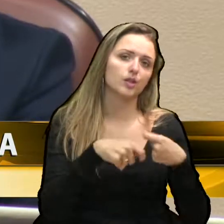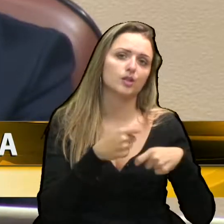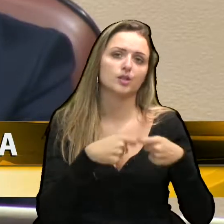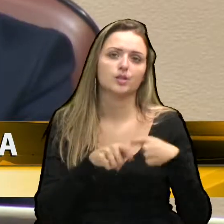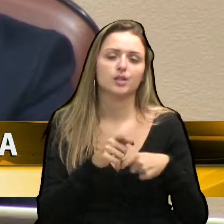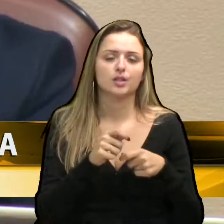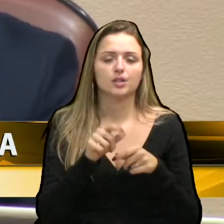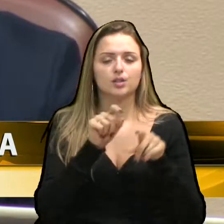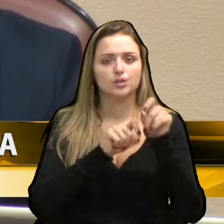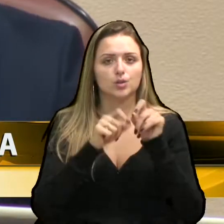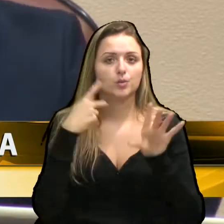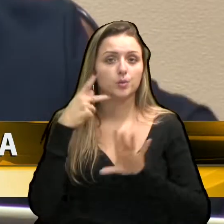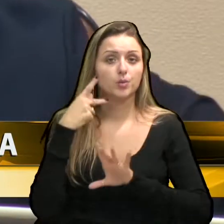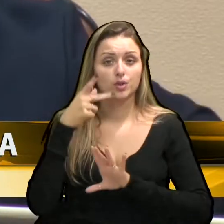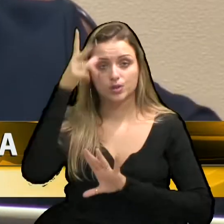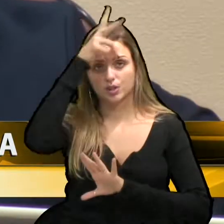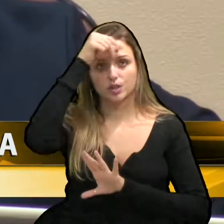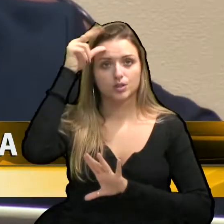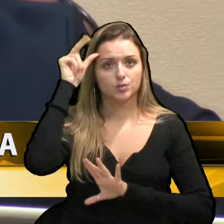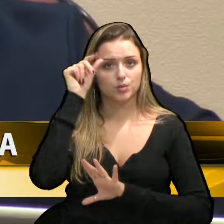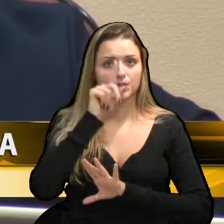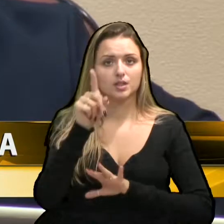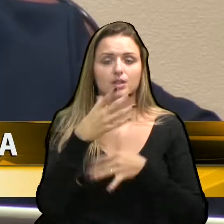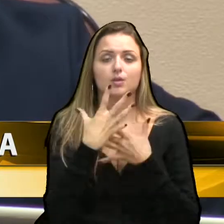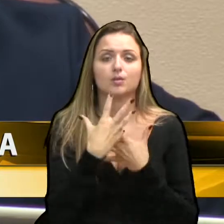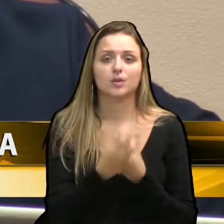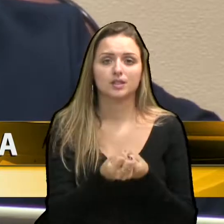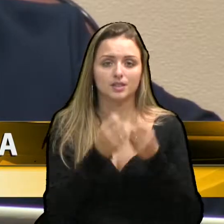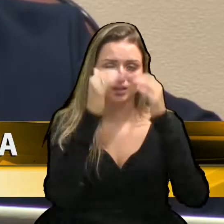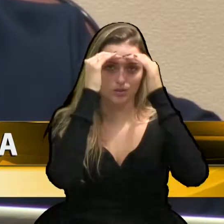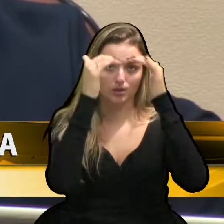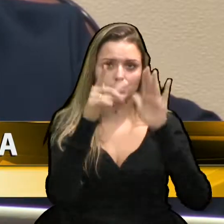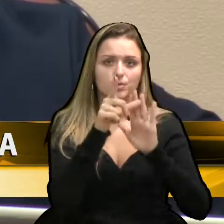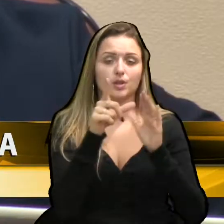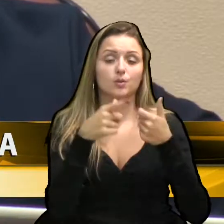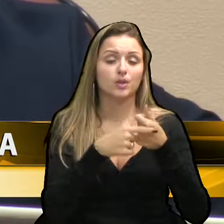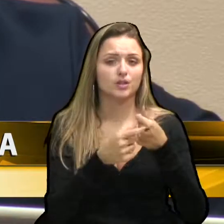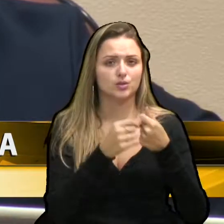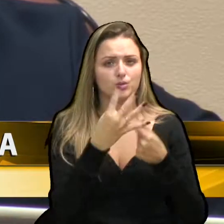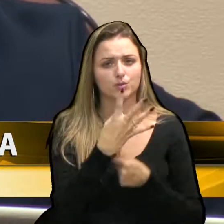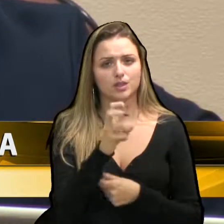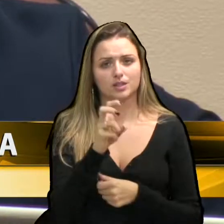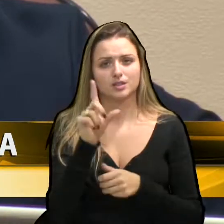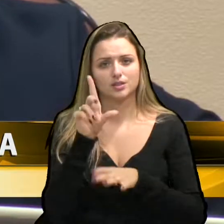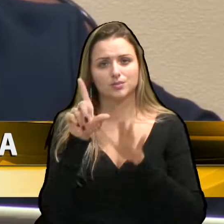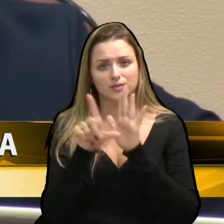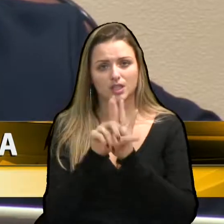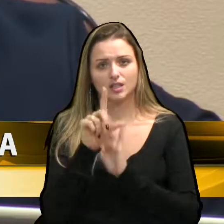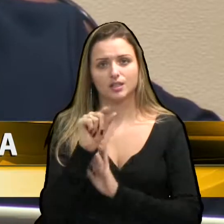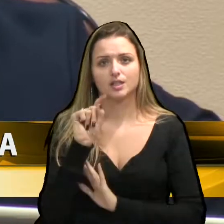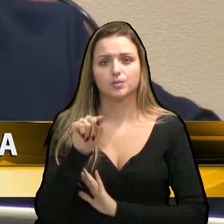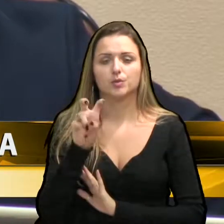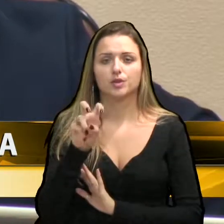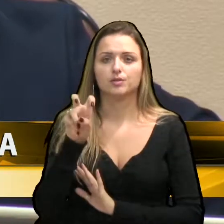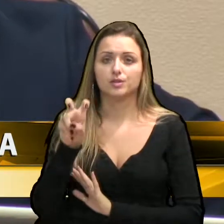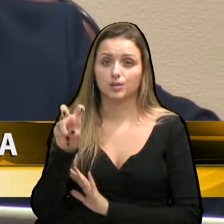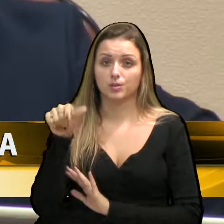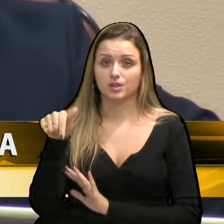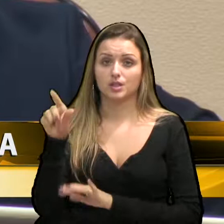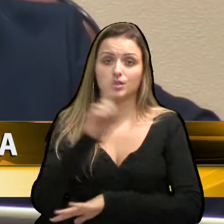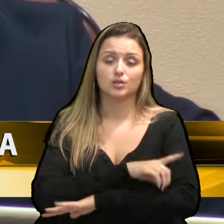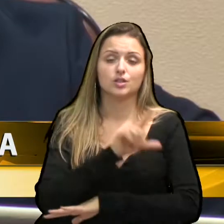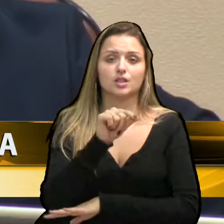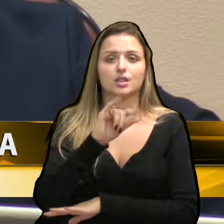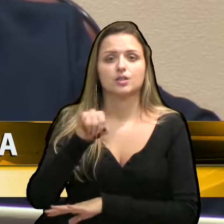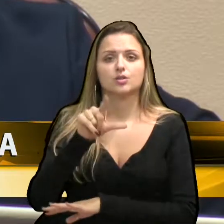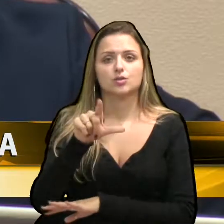políticas públicas de saúde. Descumprimento do disposto no artigo 45 da Lei nº 10.257, de 10 de